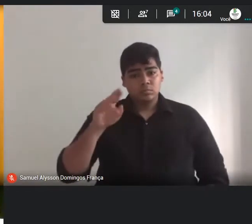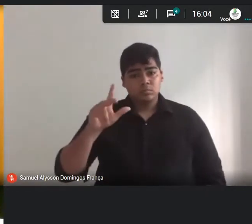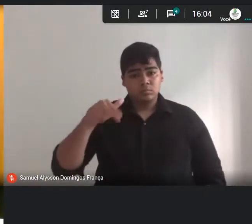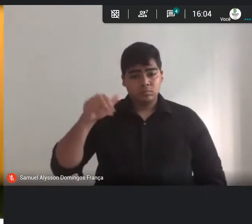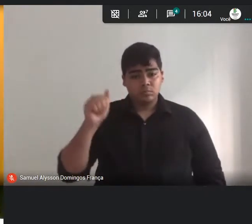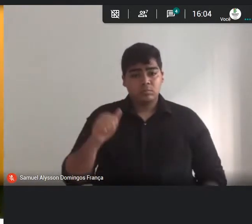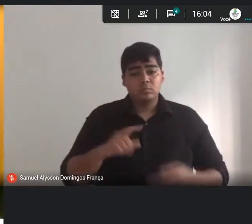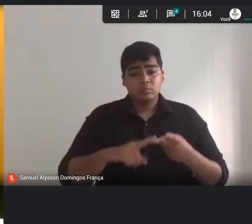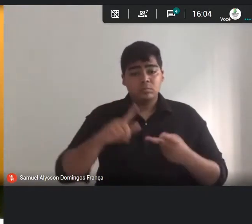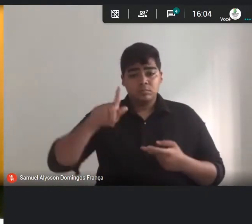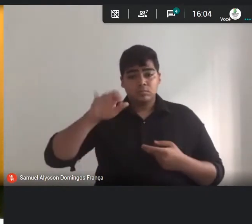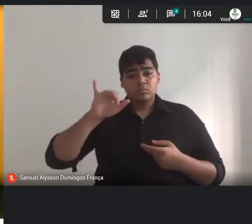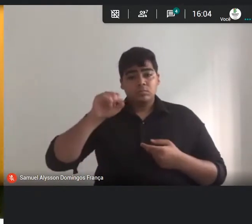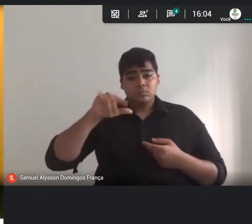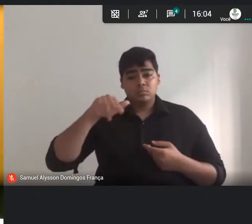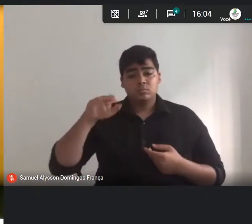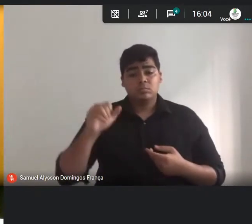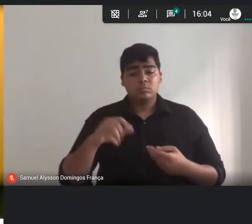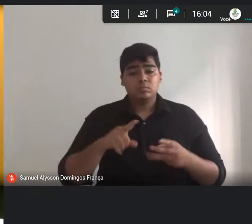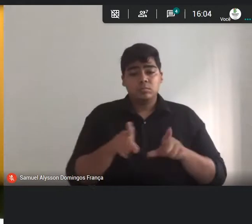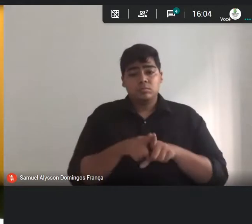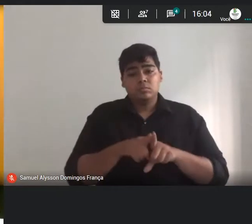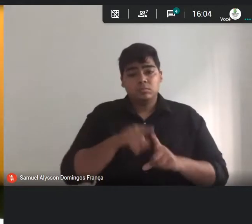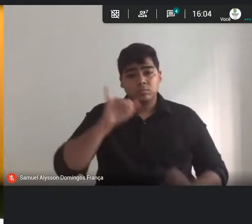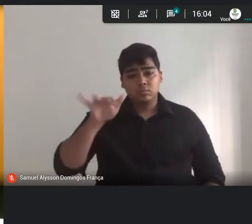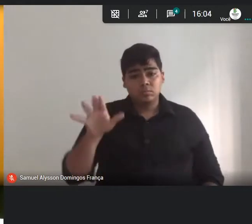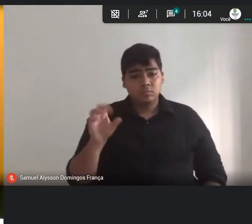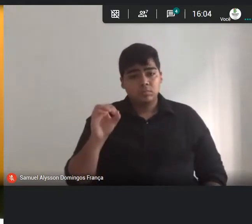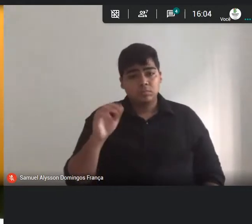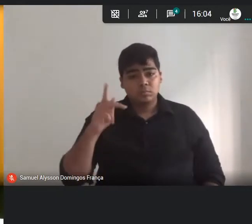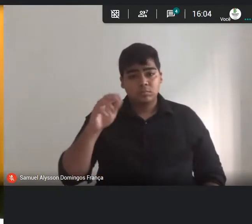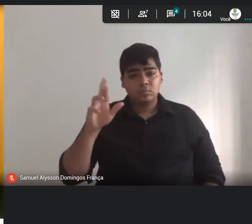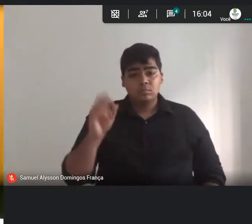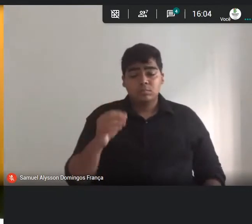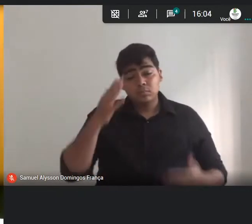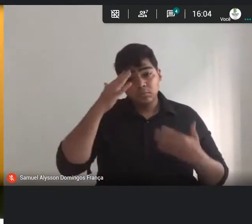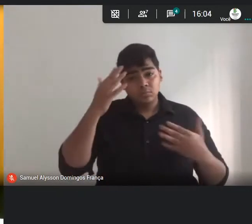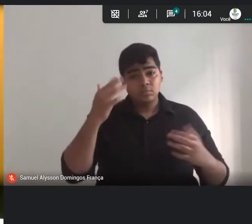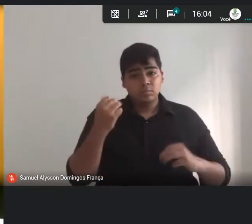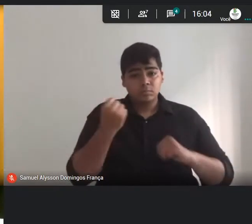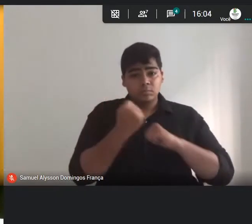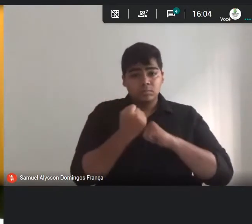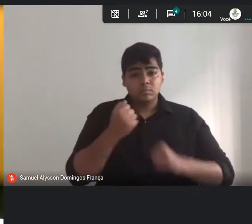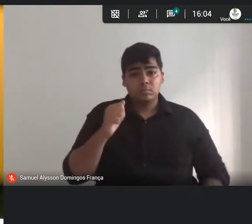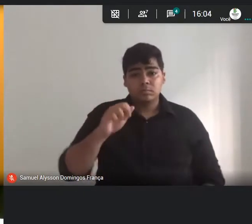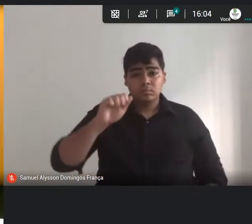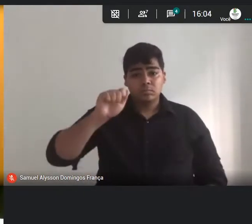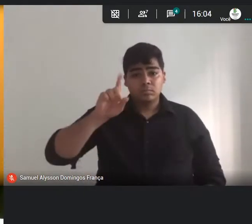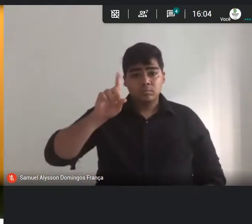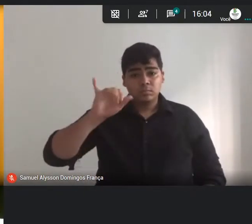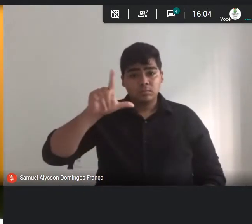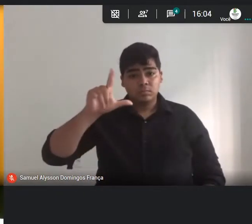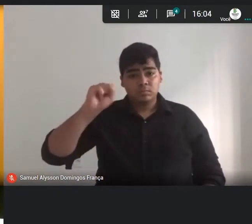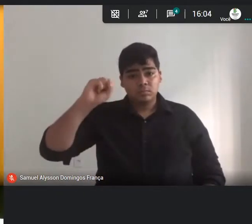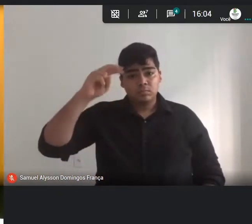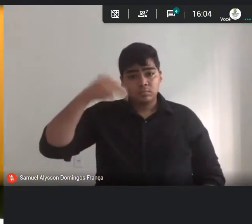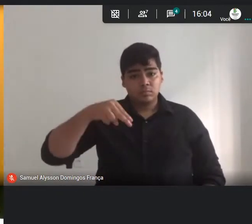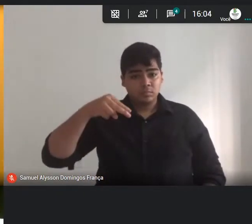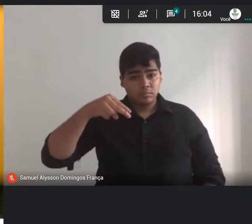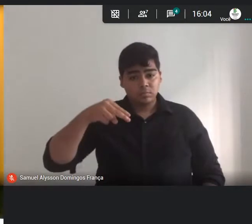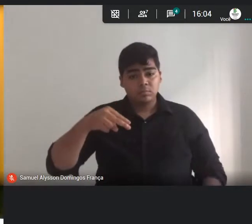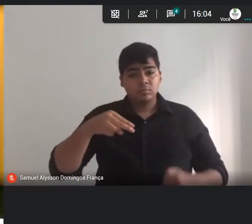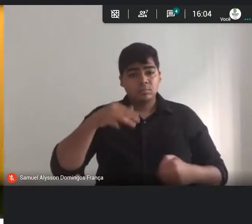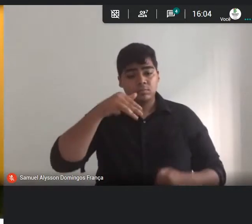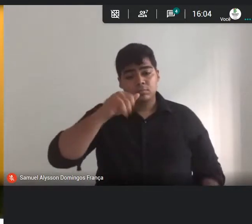João Pedro. Gostaríamos de agradecer também o apoio de Adilson e Marcos, do setor de audiovisual do IFPB,